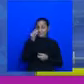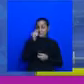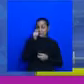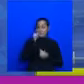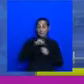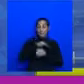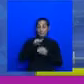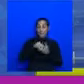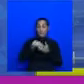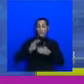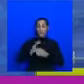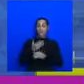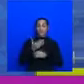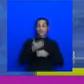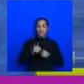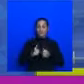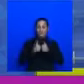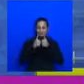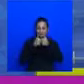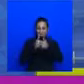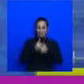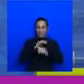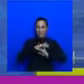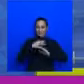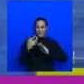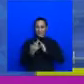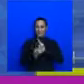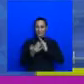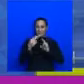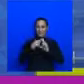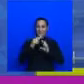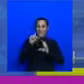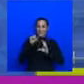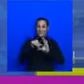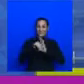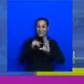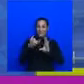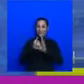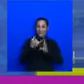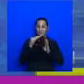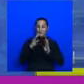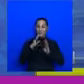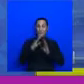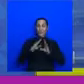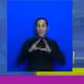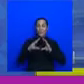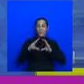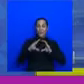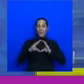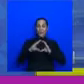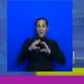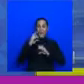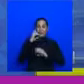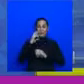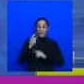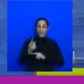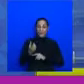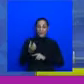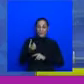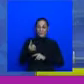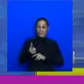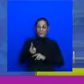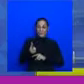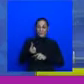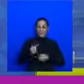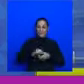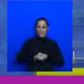atento, acompanhando cada detalhe por meio dos perfis da Caixa e da Rede TV. Bola rosa 16.